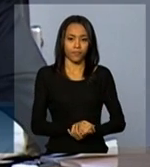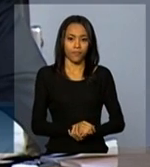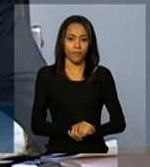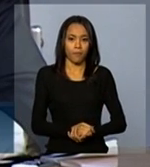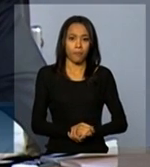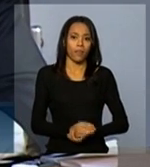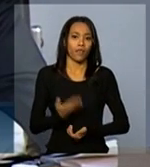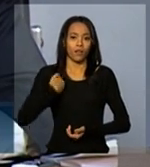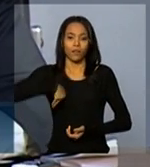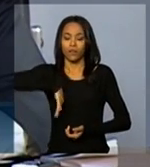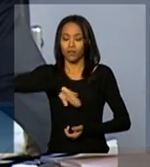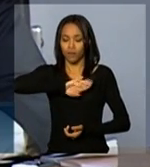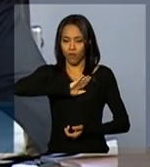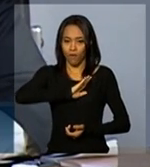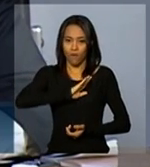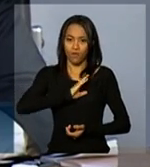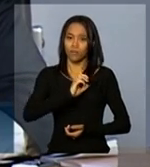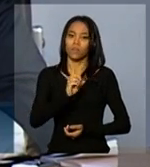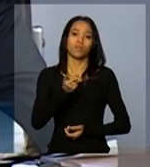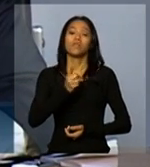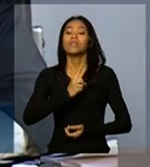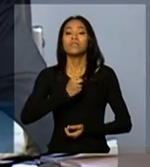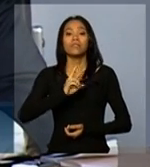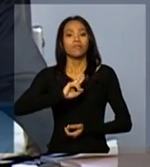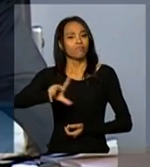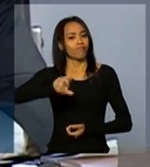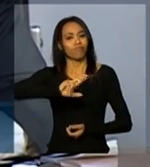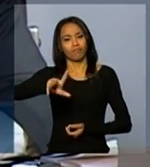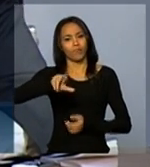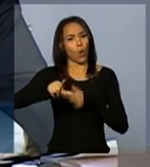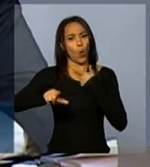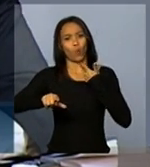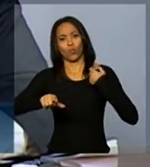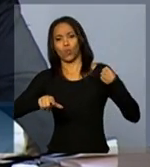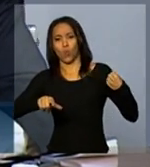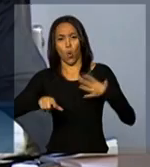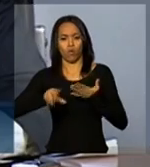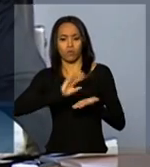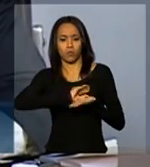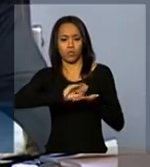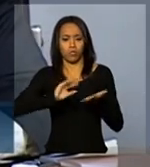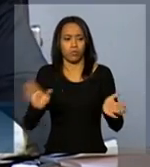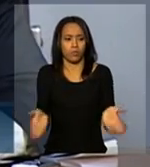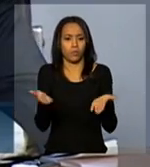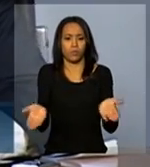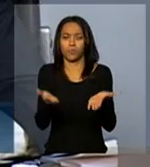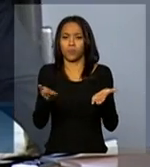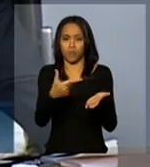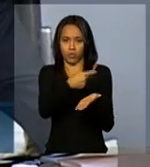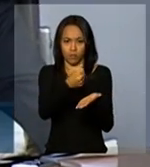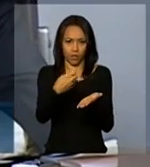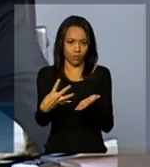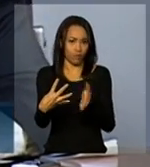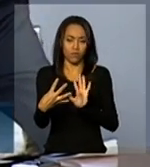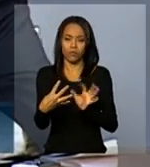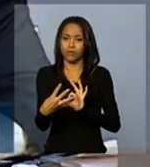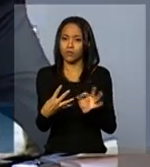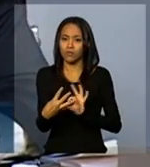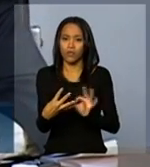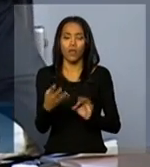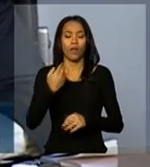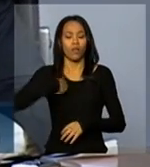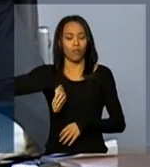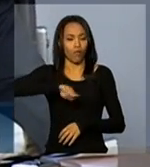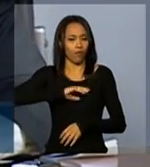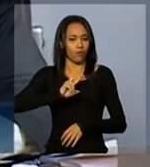Nós não estaremos implementando novos estímulos em 2014. Eu já disse que não